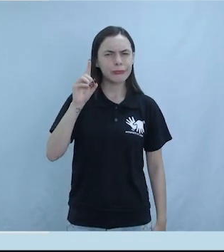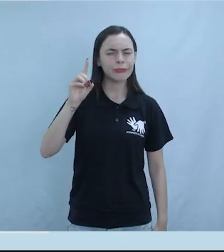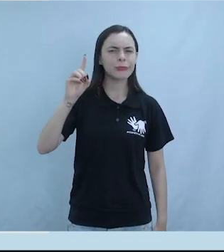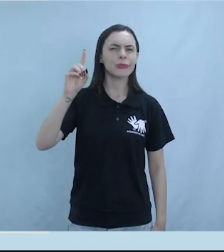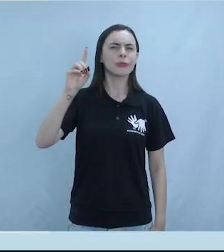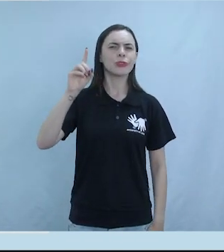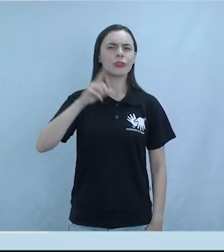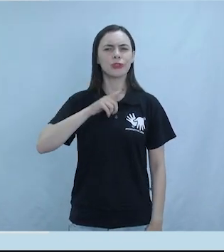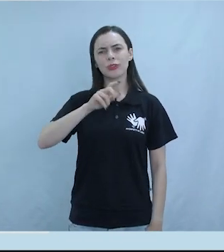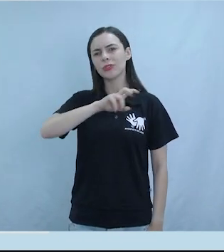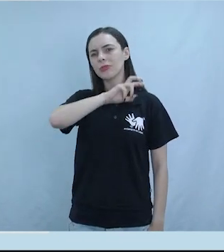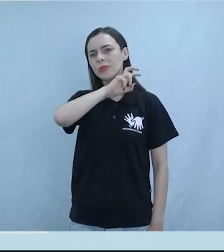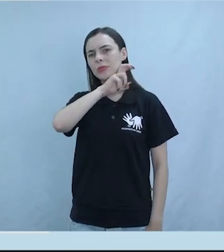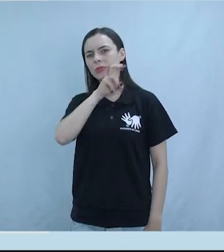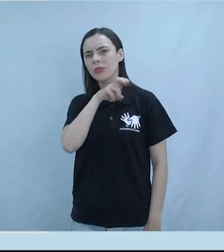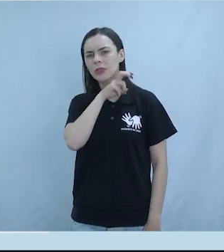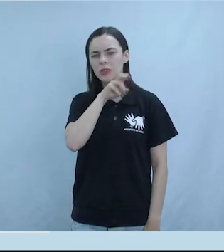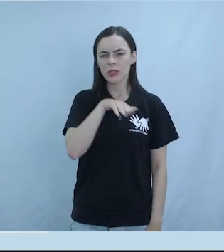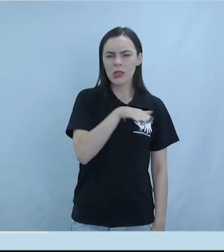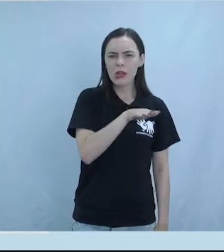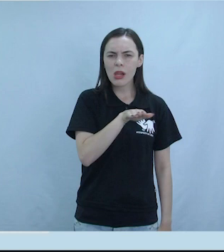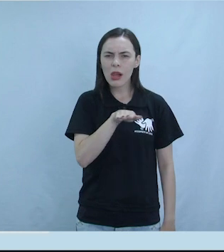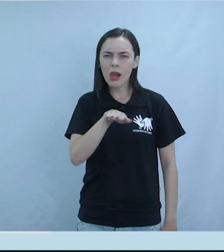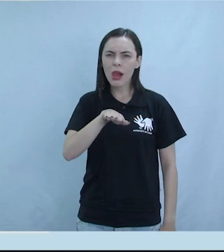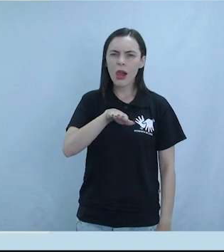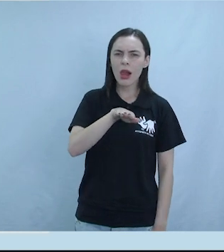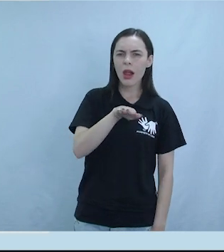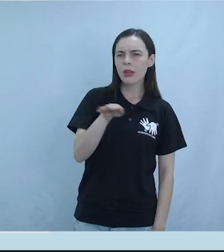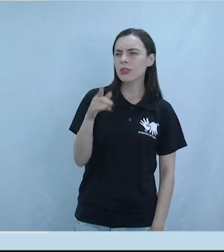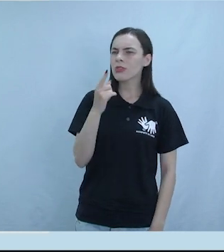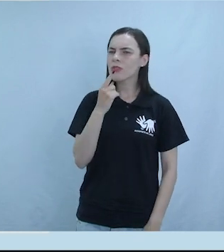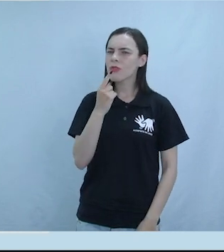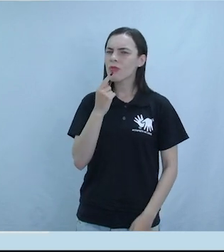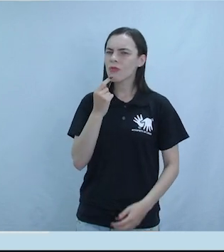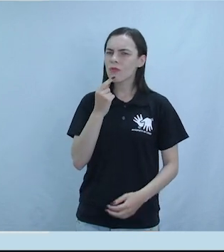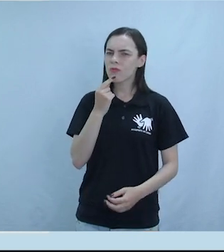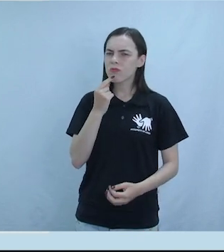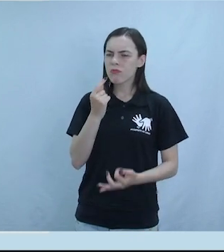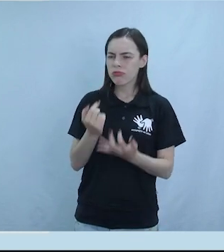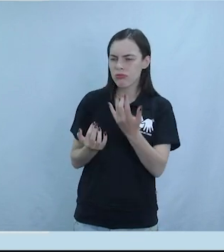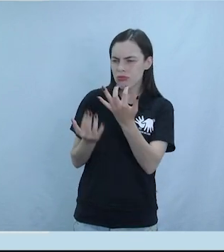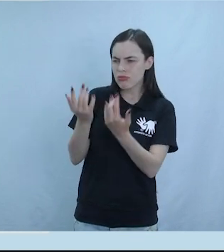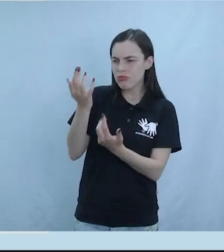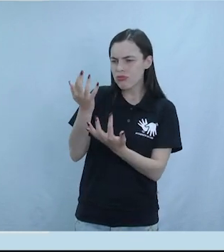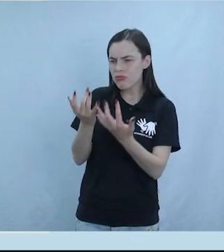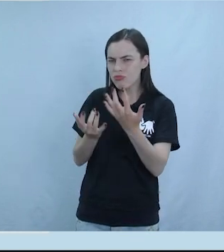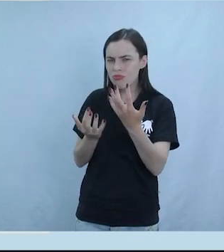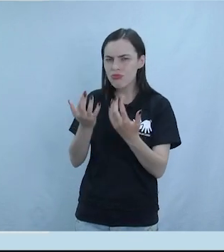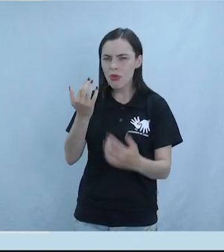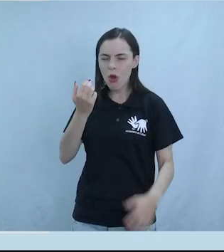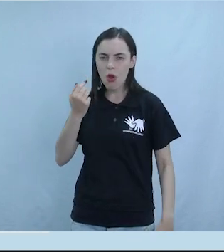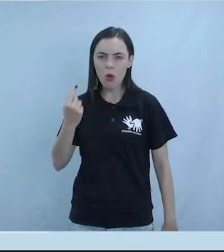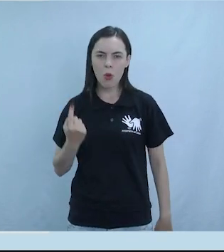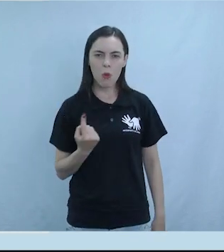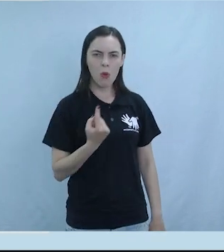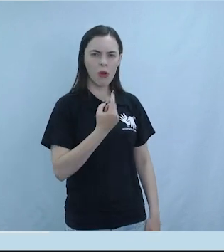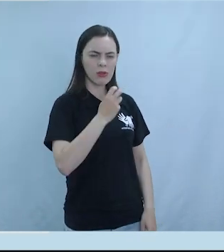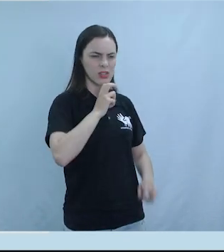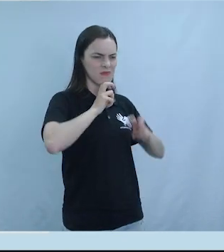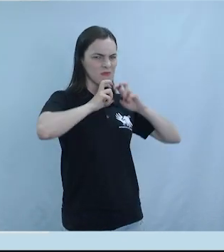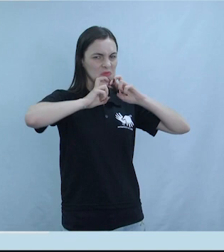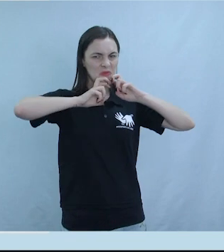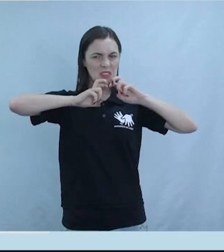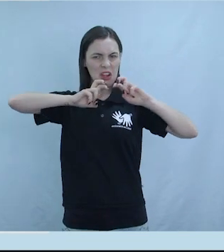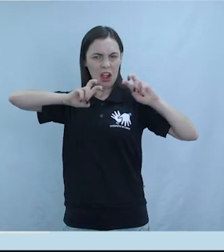vencer uma serpente que cuspia fogo, um deles gritou, cheio de